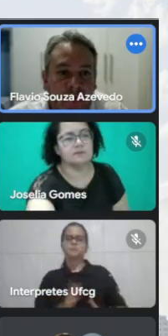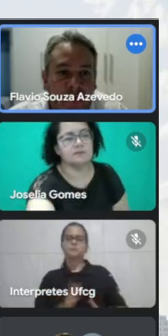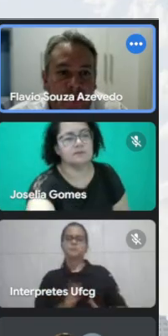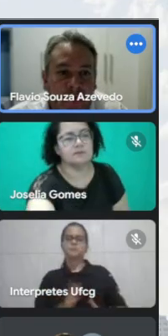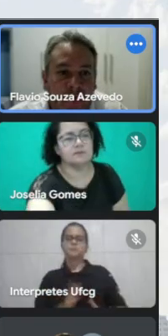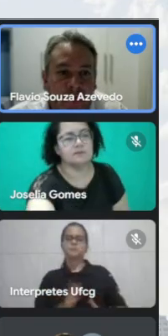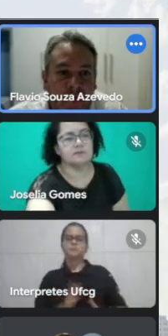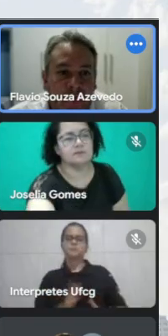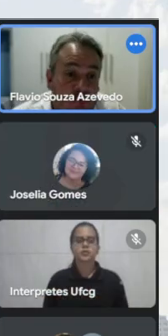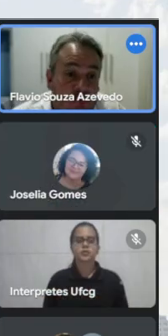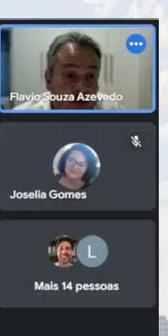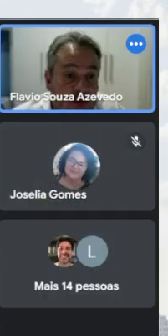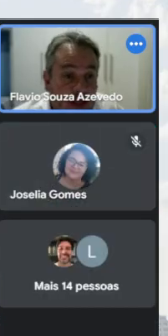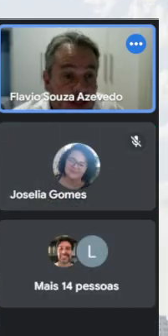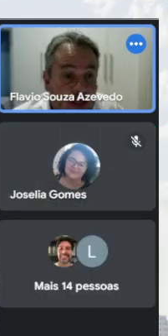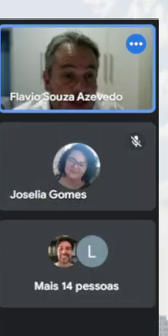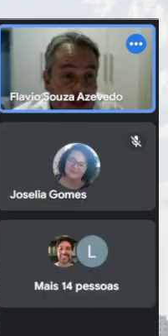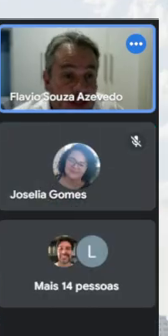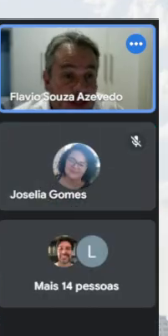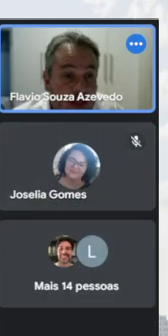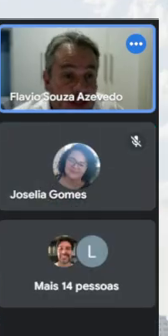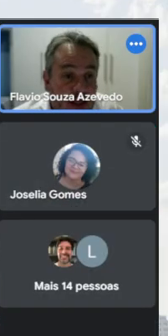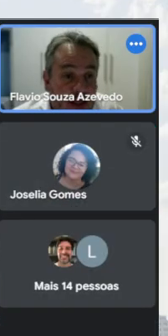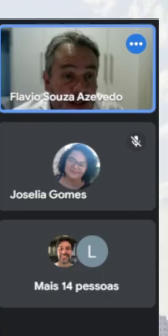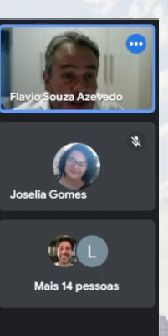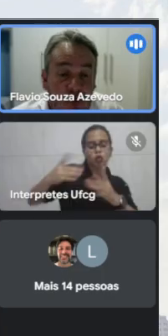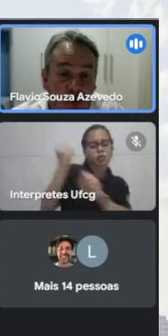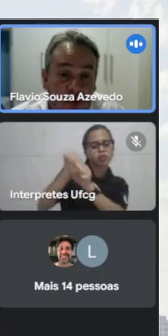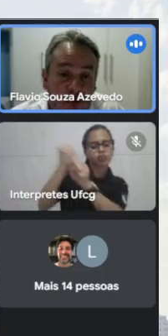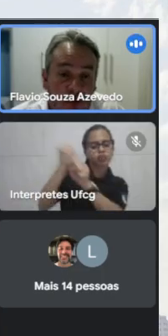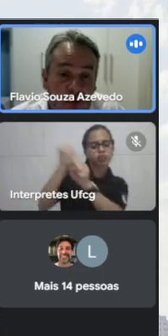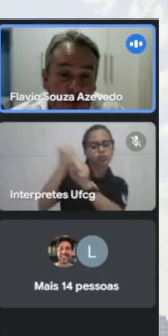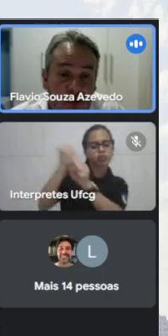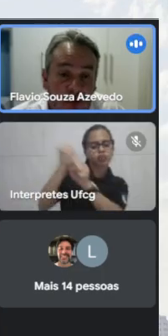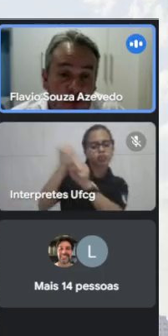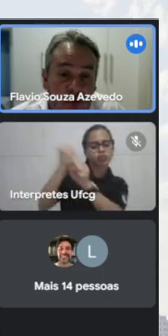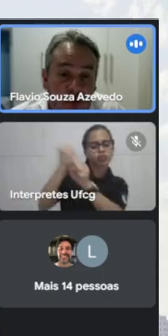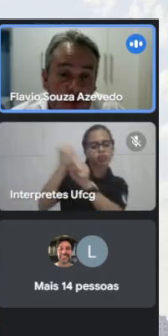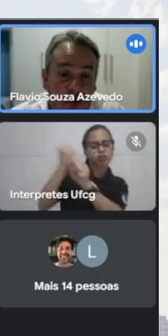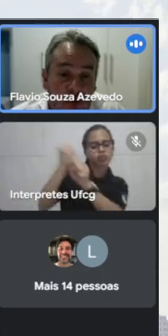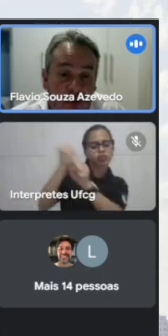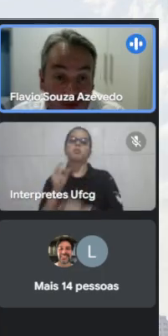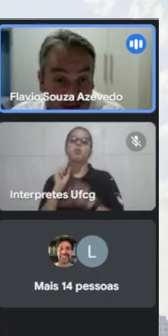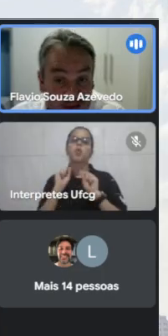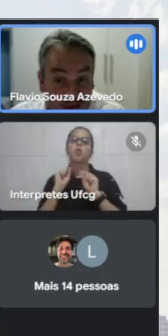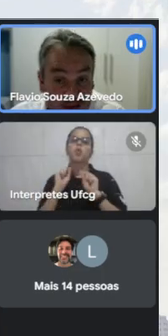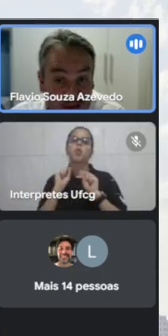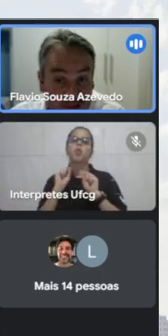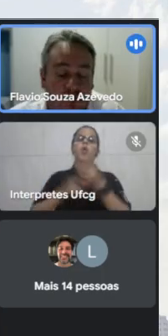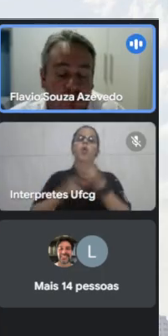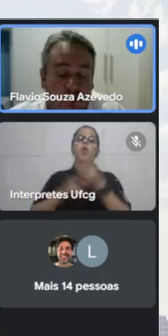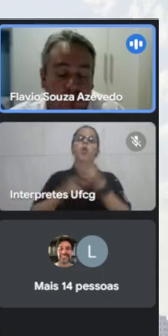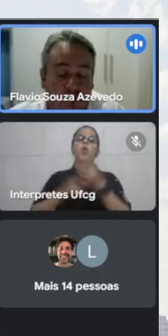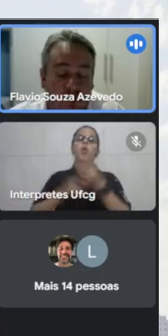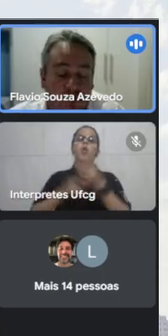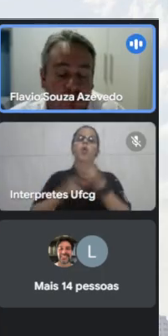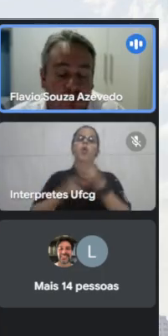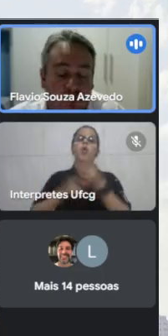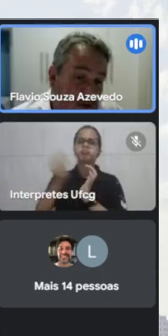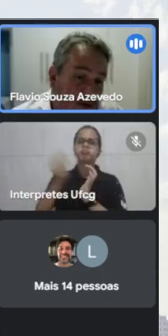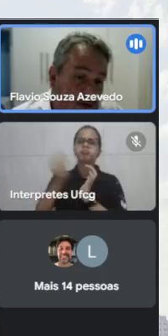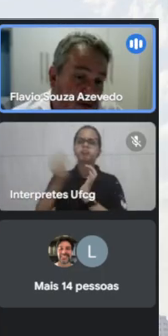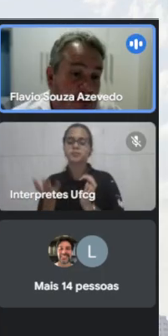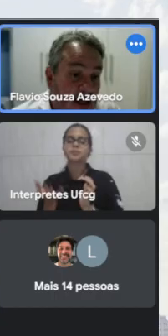Tipos de áreas úmidas construídas. Então, esses plantas construídos ou áreas úmidas construídas podem ser categorizados de acordo com vários parâmetros, né?